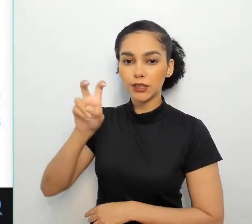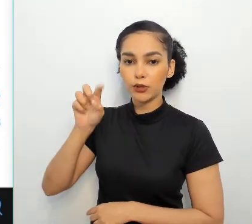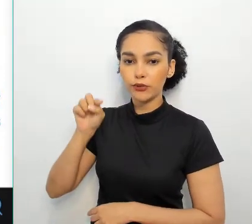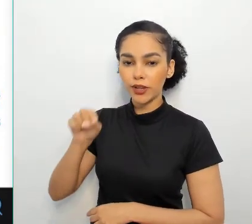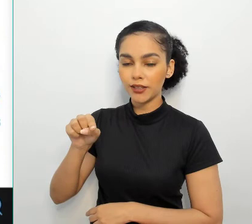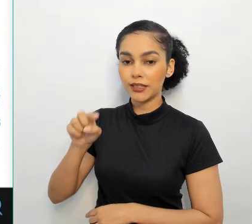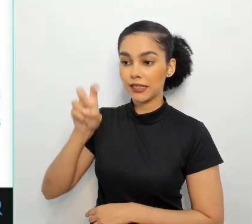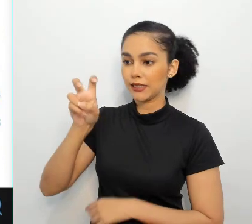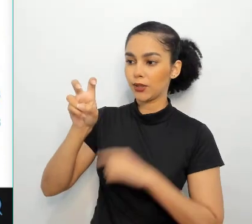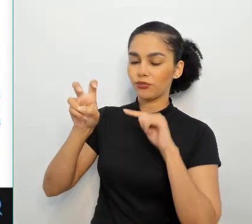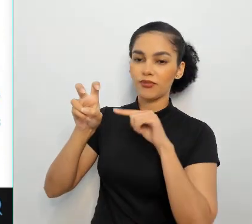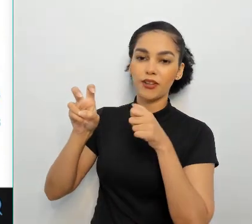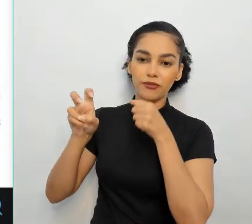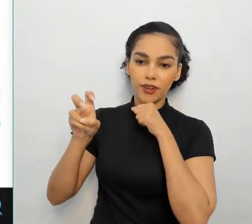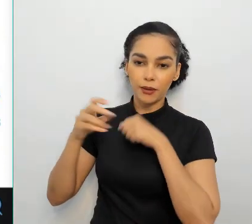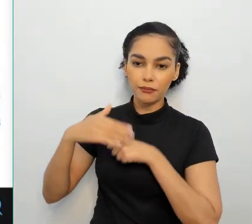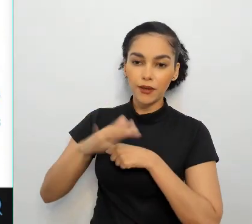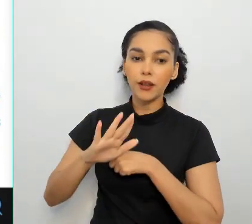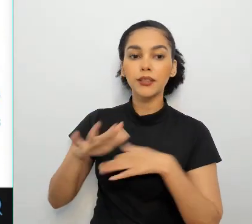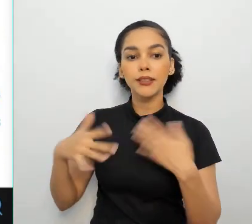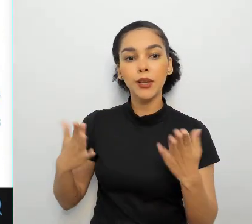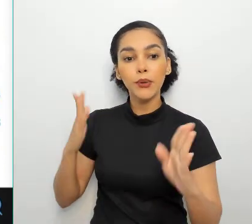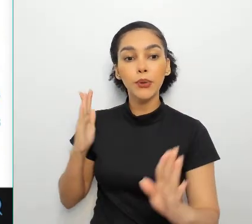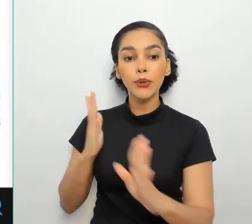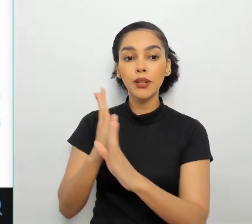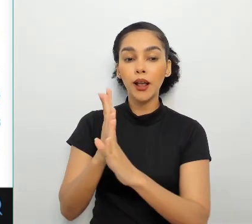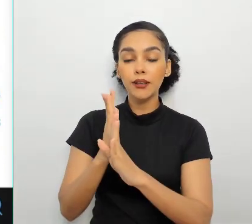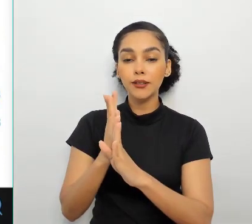mais antigo, então. Então, a resposta correta aqui